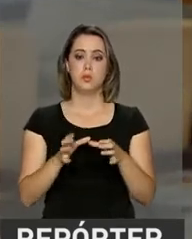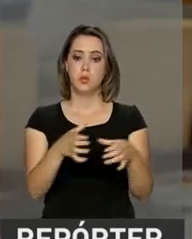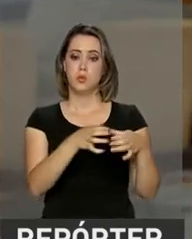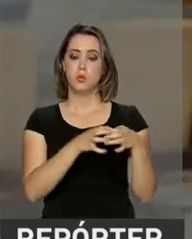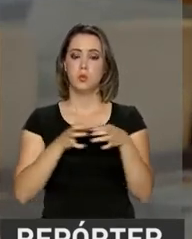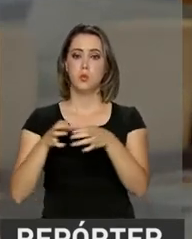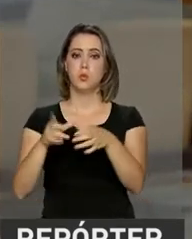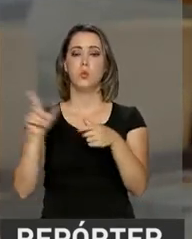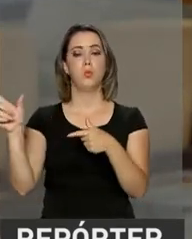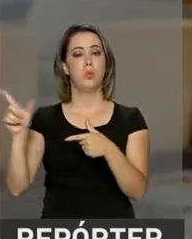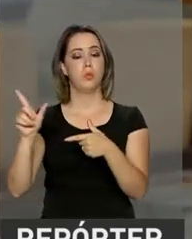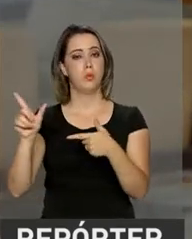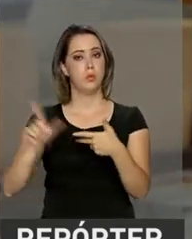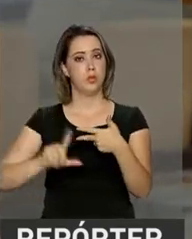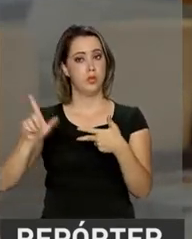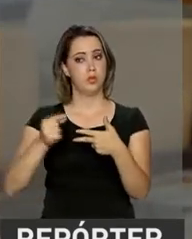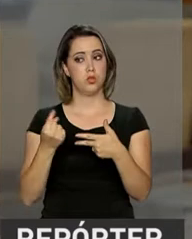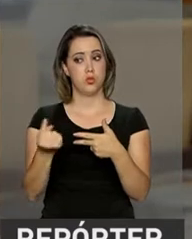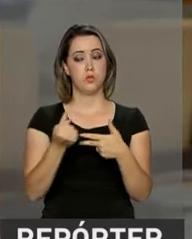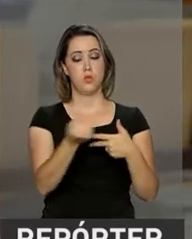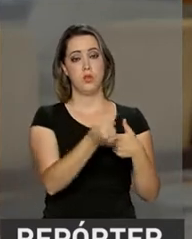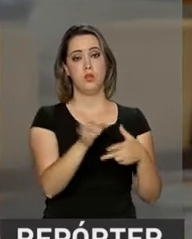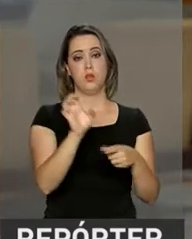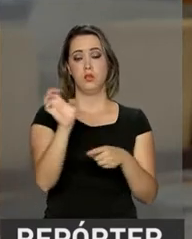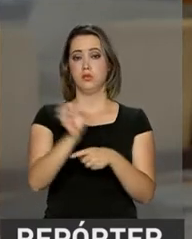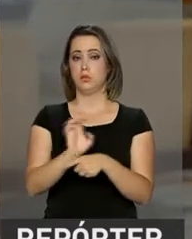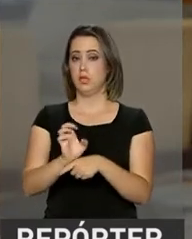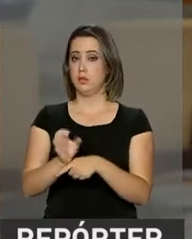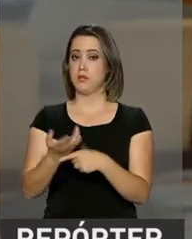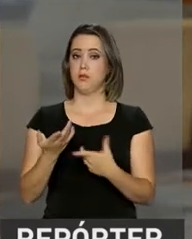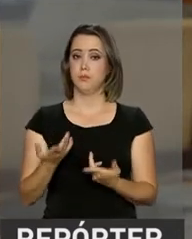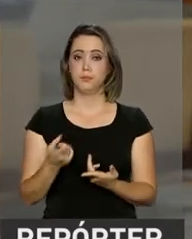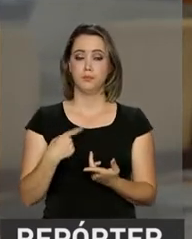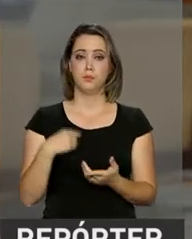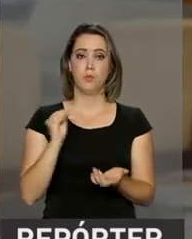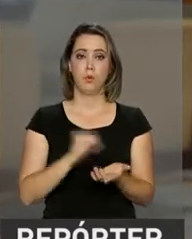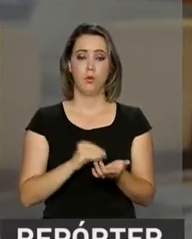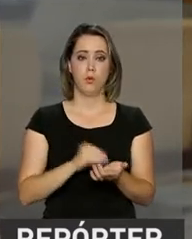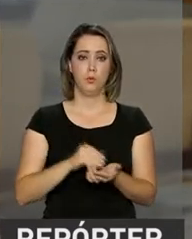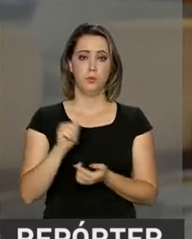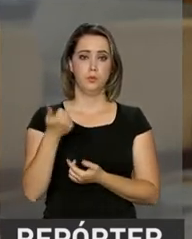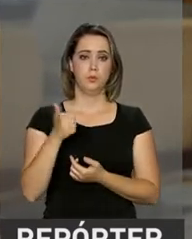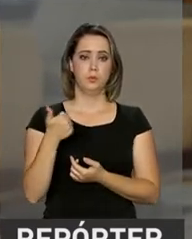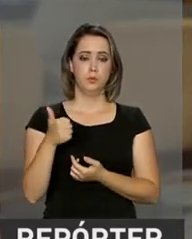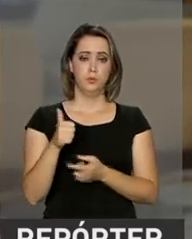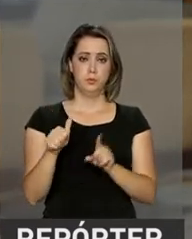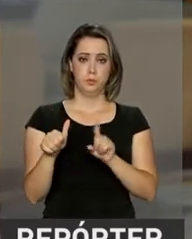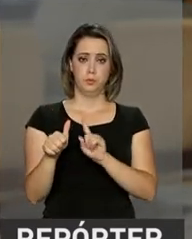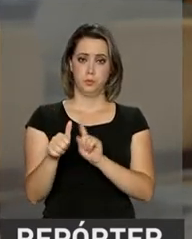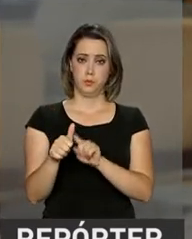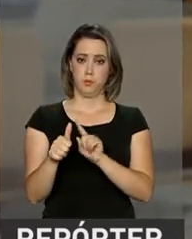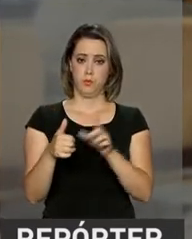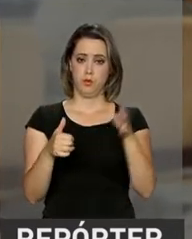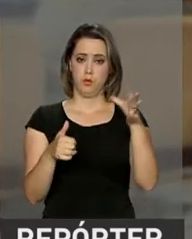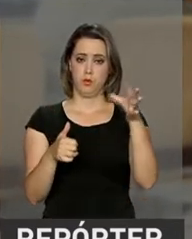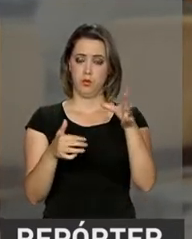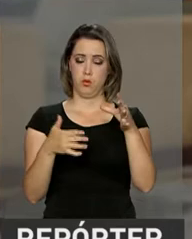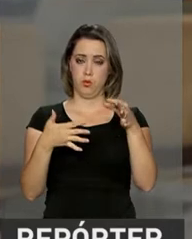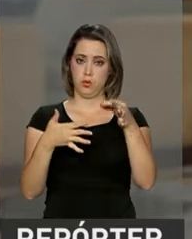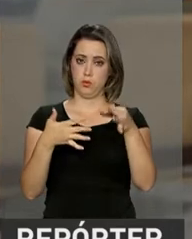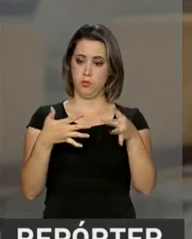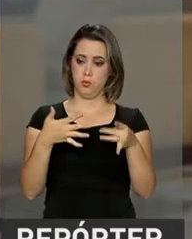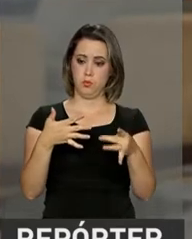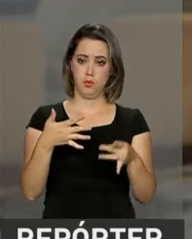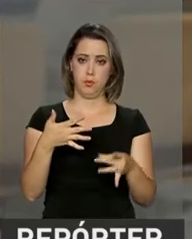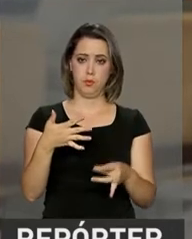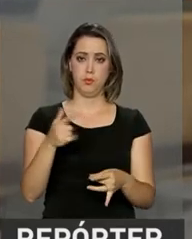assembleias legislativas estaduais. Faltam ainda 11 destaques para serem analisados pelos deputados.